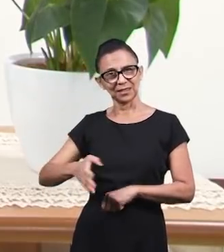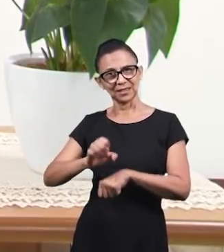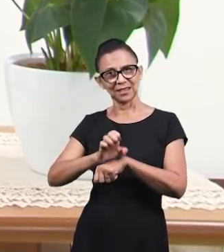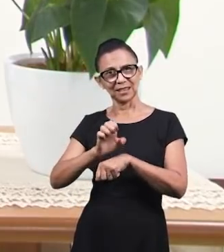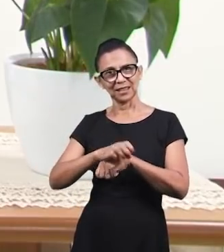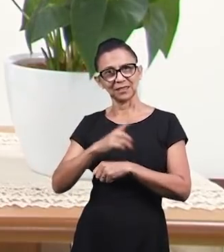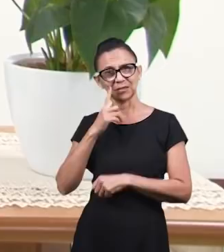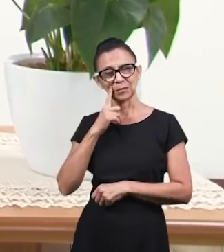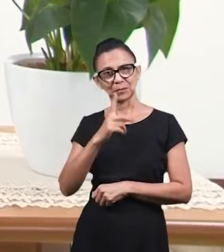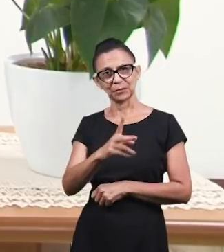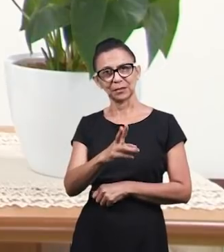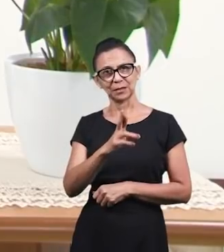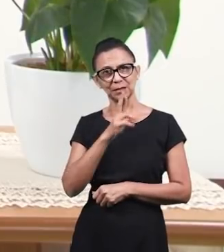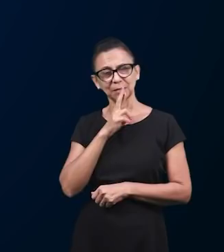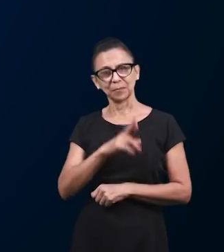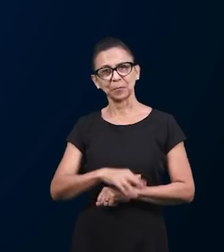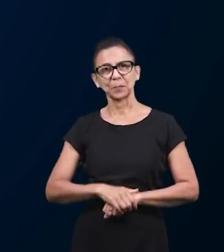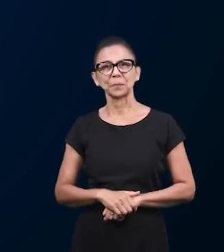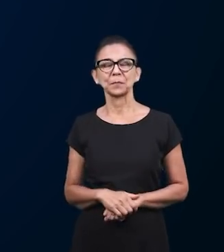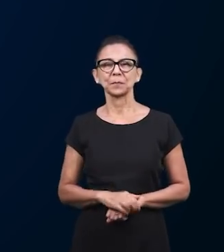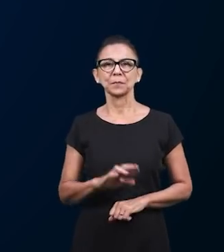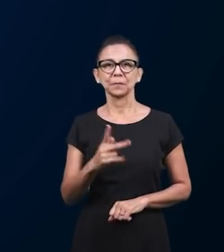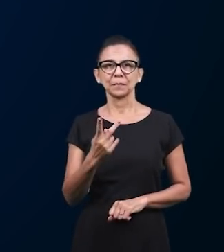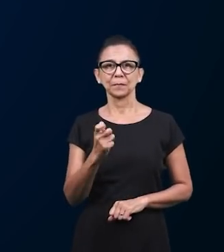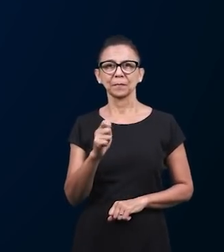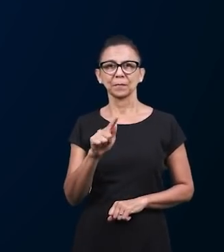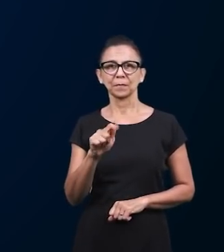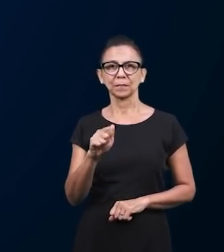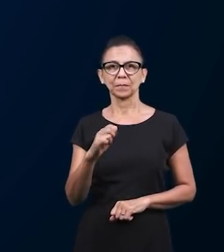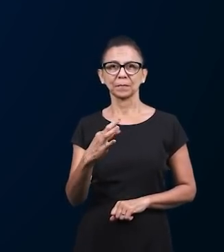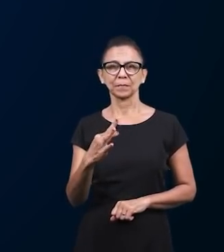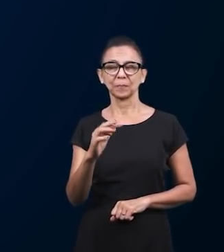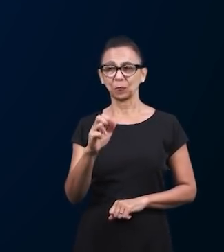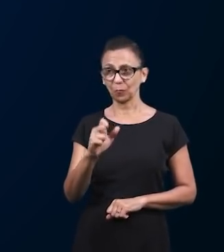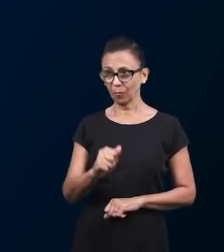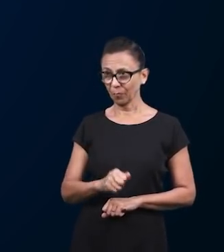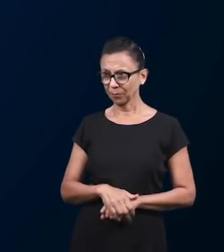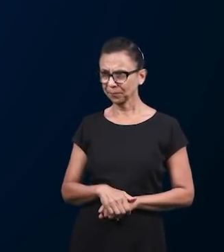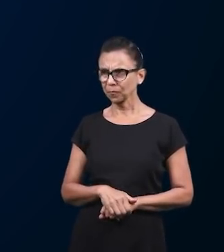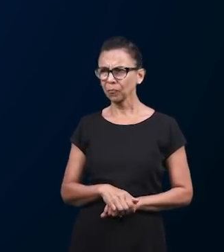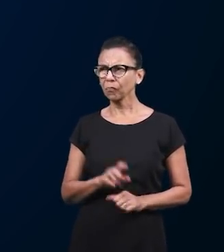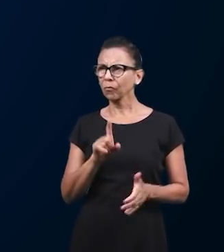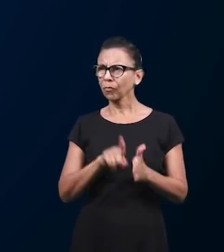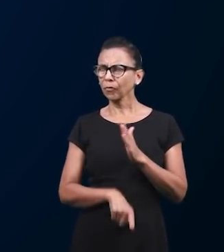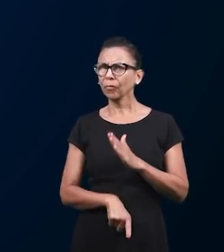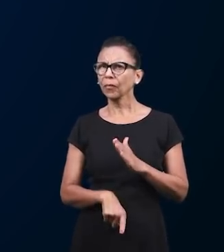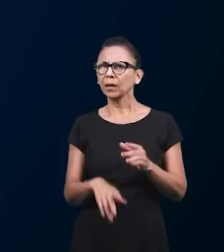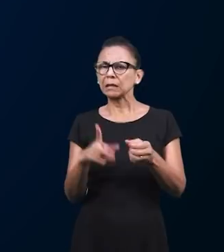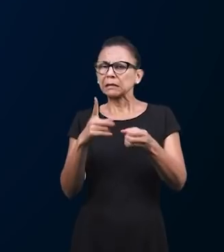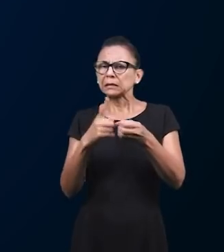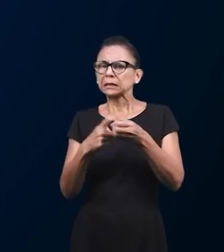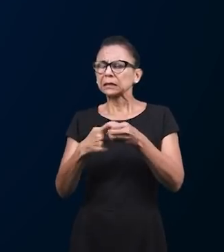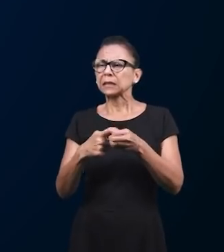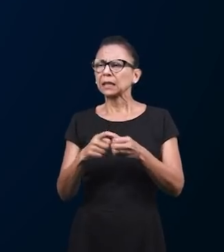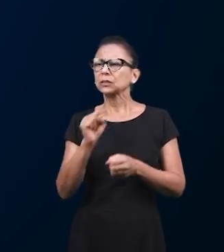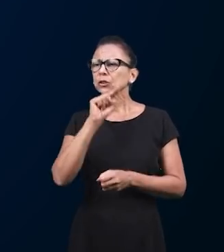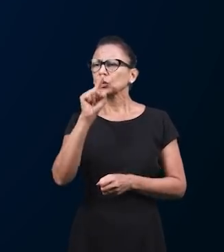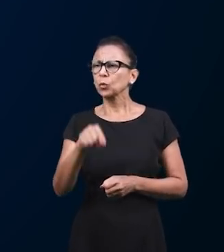Vamos ouvir a resposta dela, meus irmãos. Ágata, de qual cidade Jesus estava vindo ou